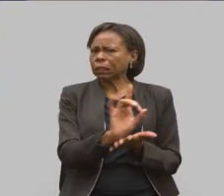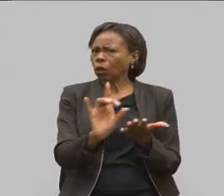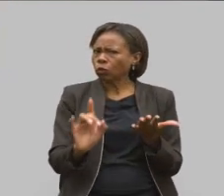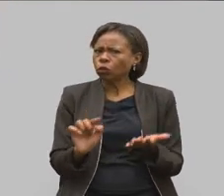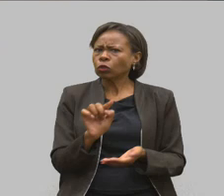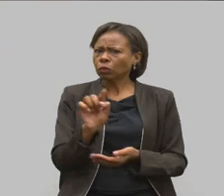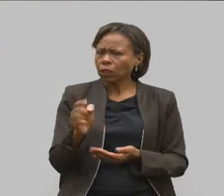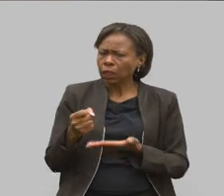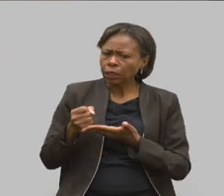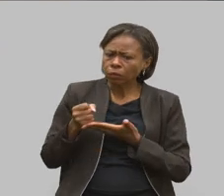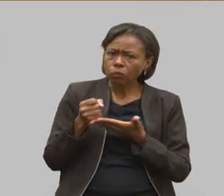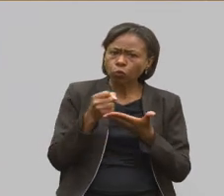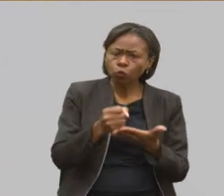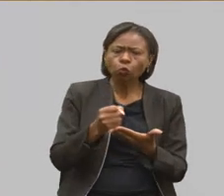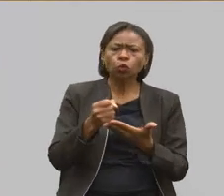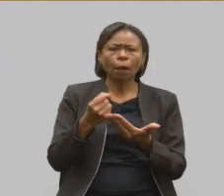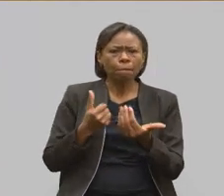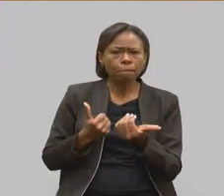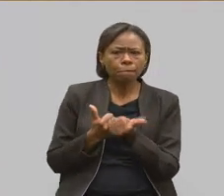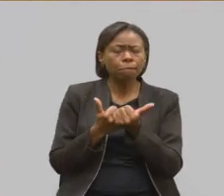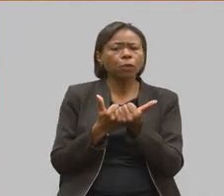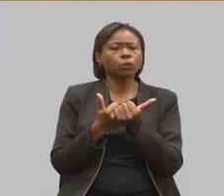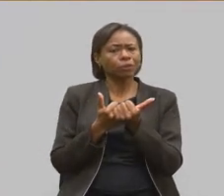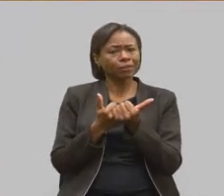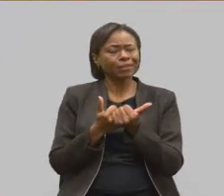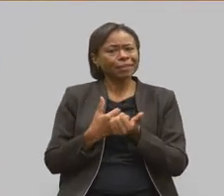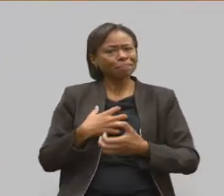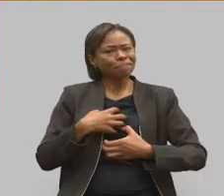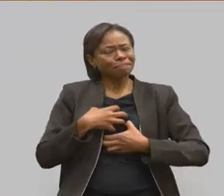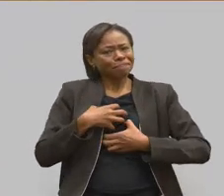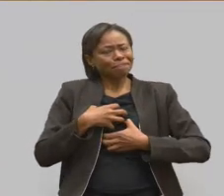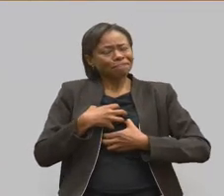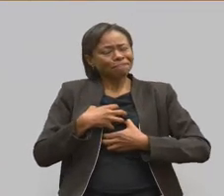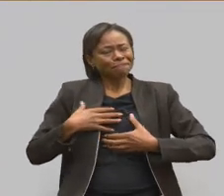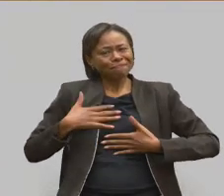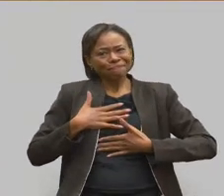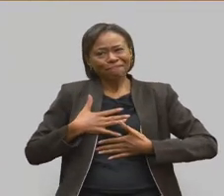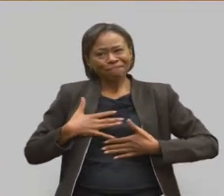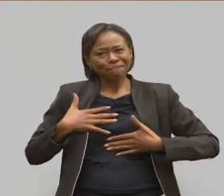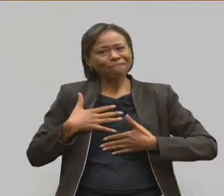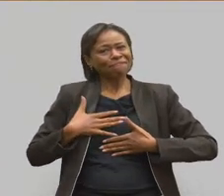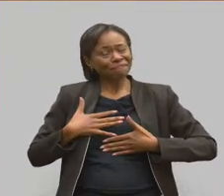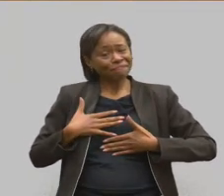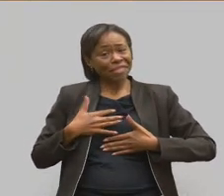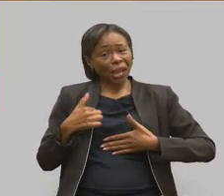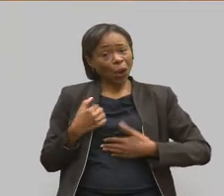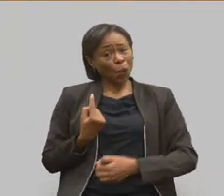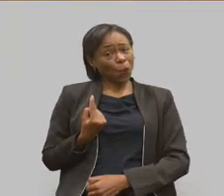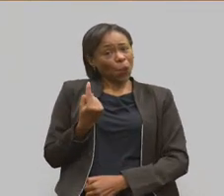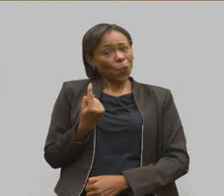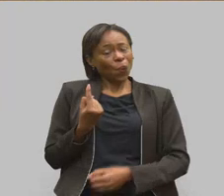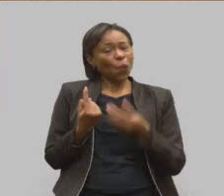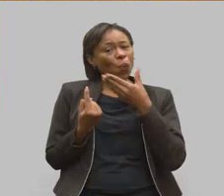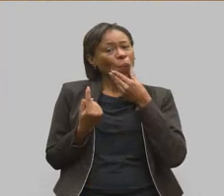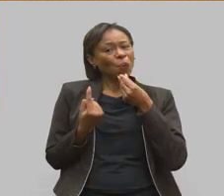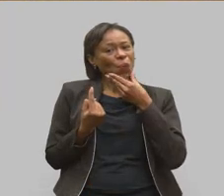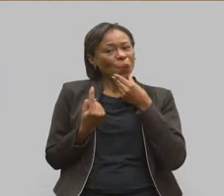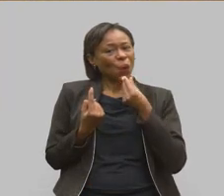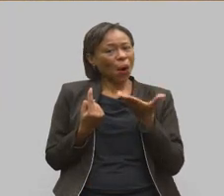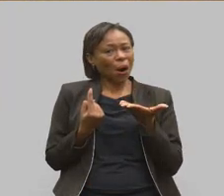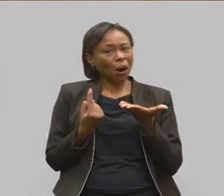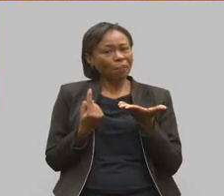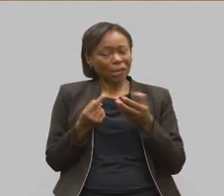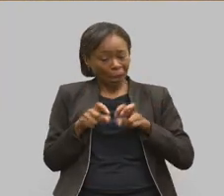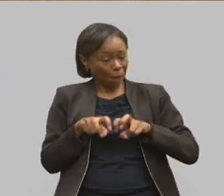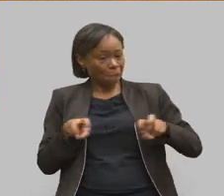das senhoras aqui presentes e eu me sinto muito orgulhoso de ser o bendito é o fruto nesta mesa aqui só tem mulheres